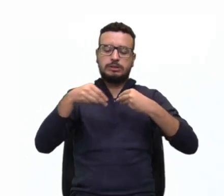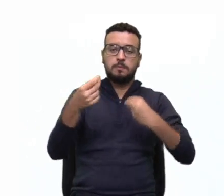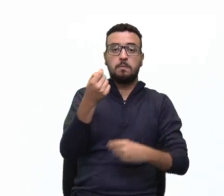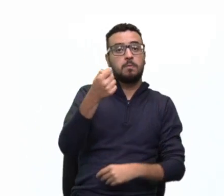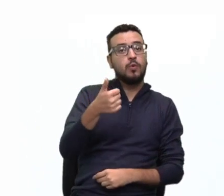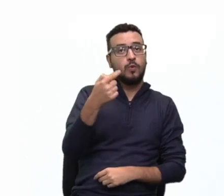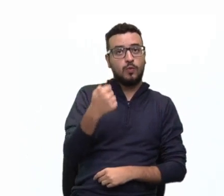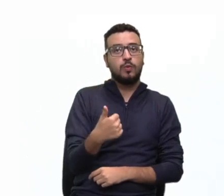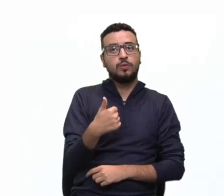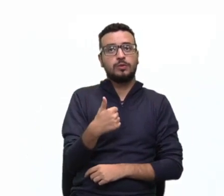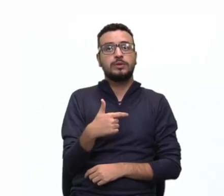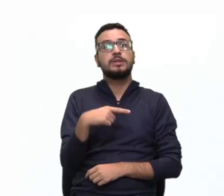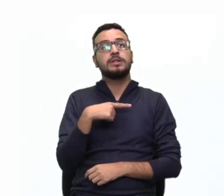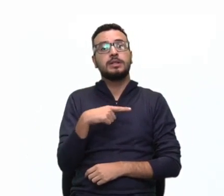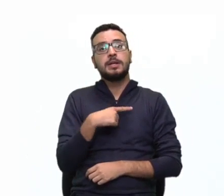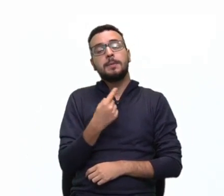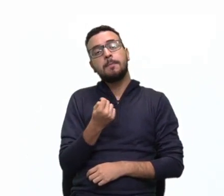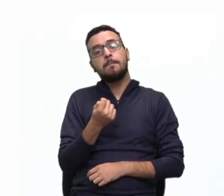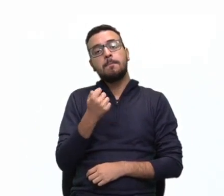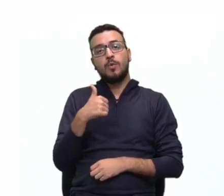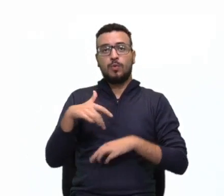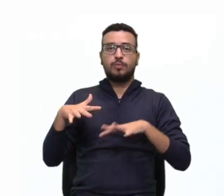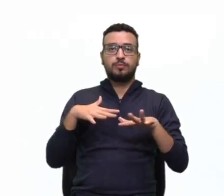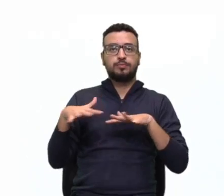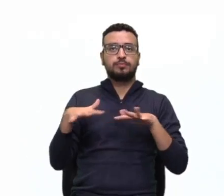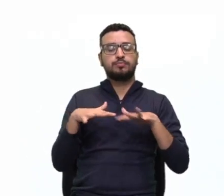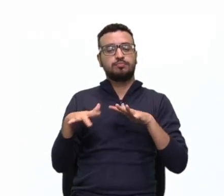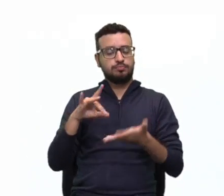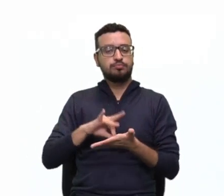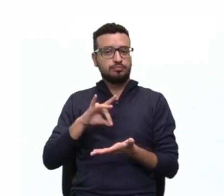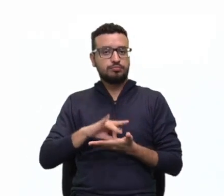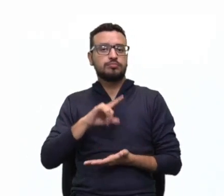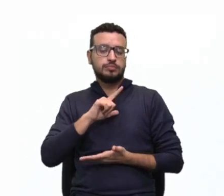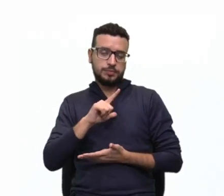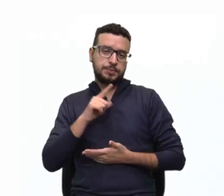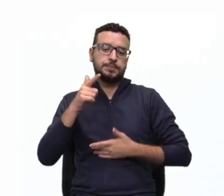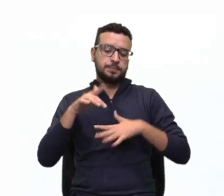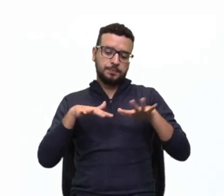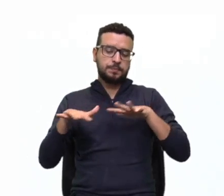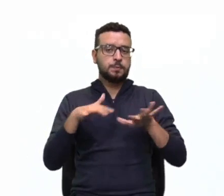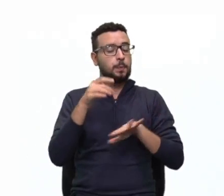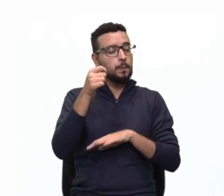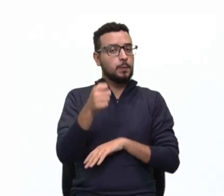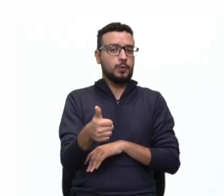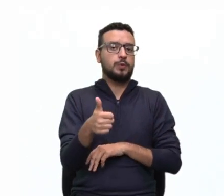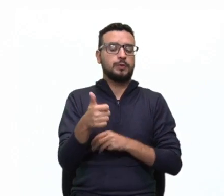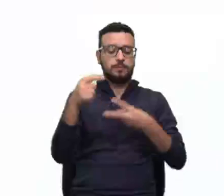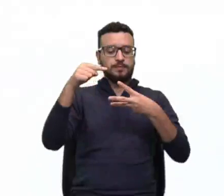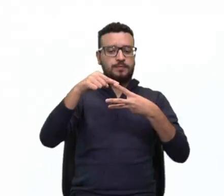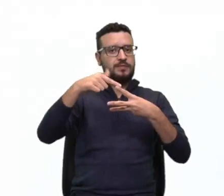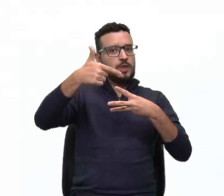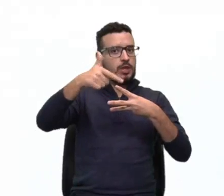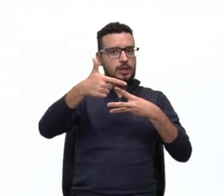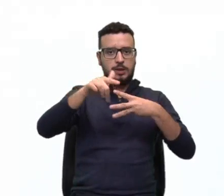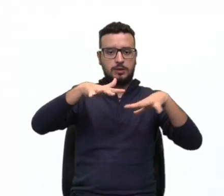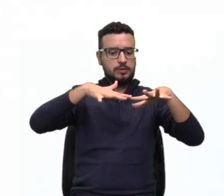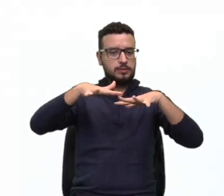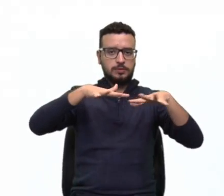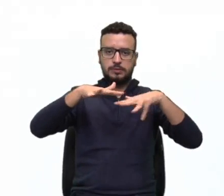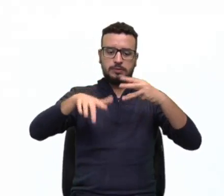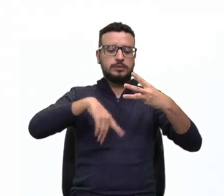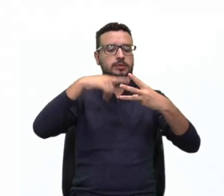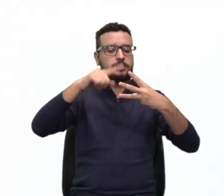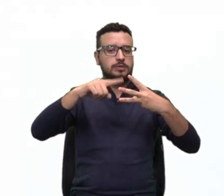seja, produz um pequeno movimento. Realmente produz um movimento, tá? Maior do que a fibrosa, que praticamente